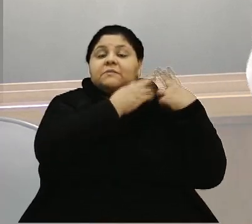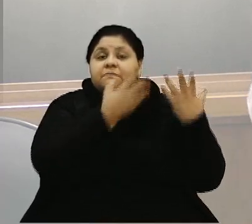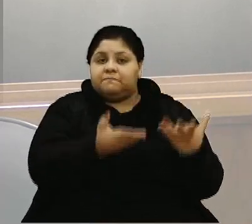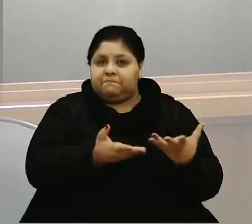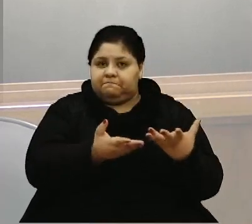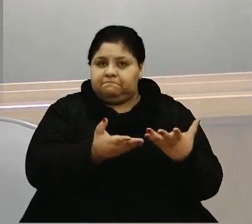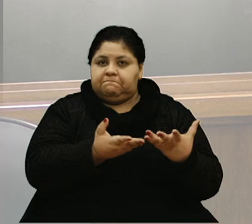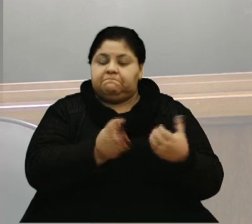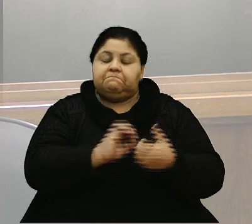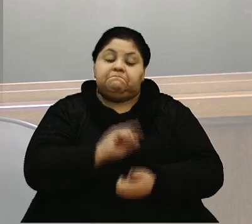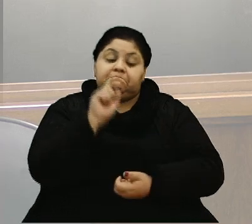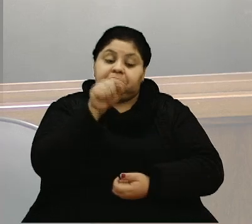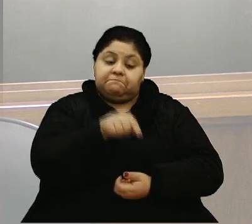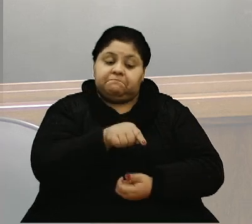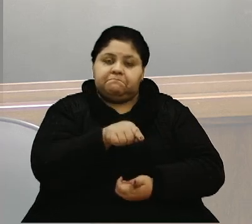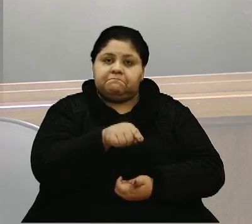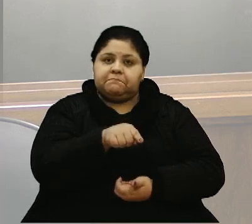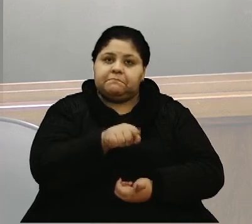Região do Mariane.